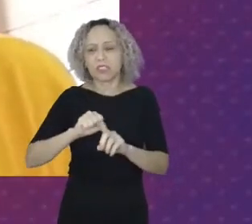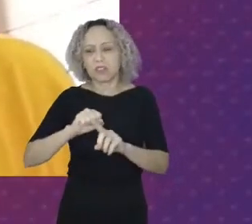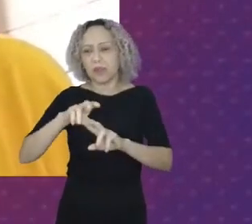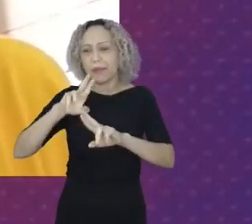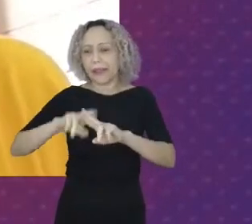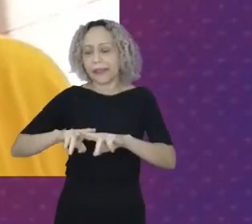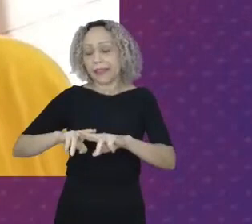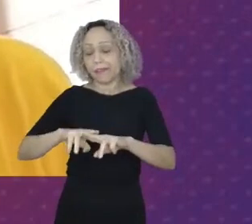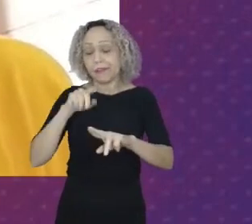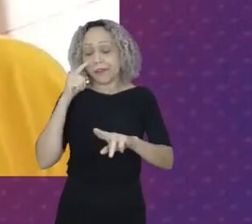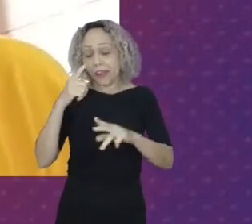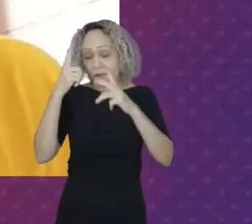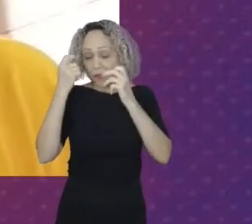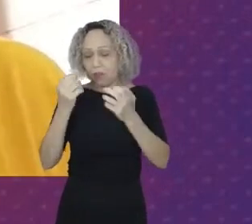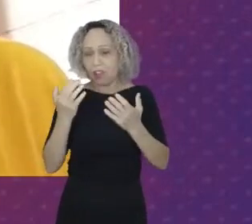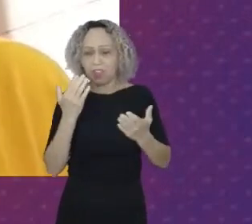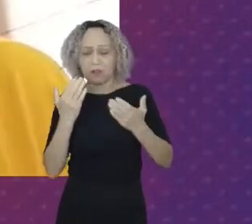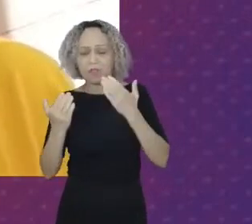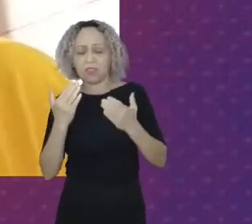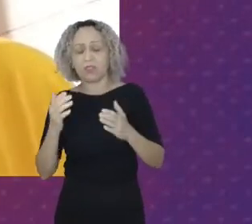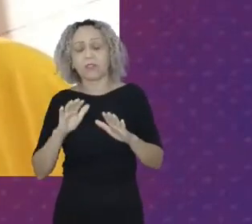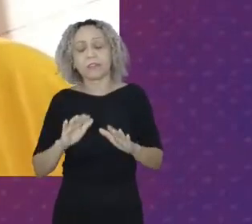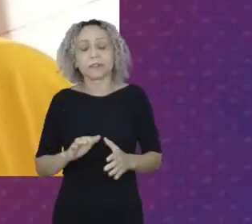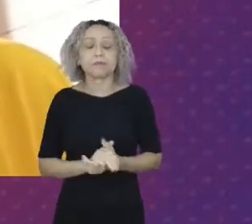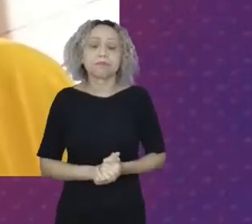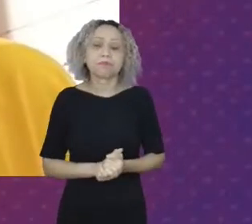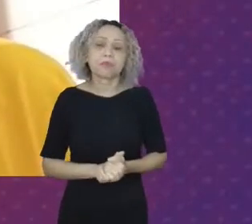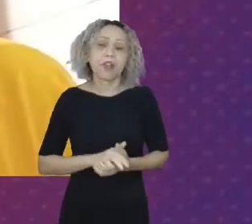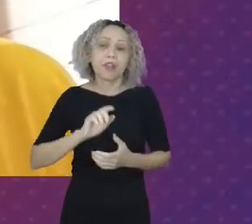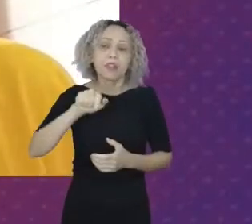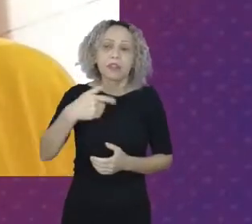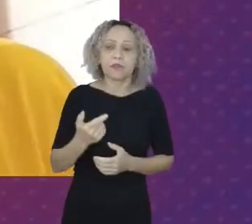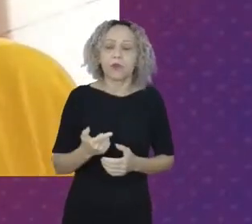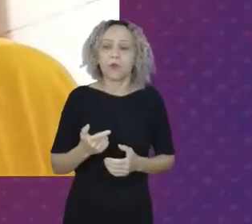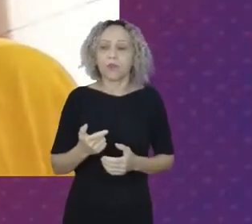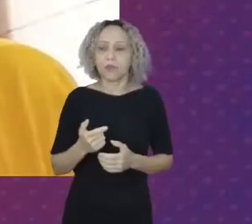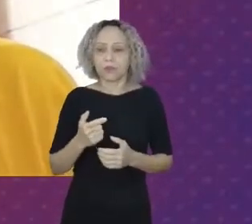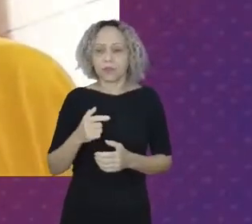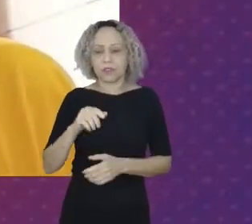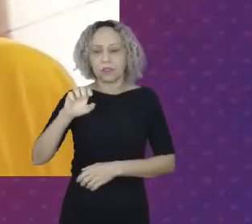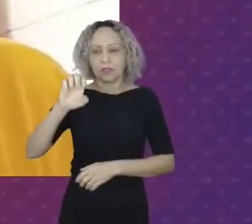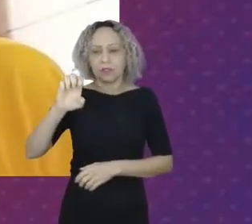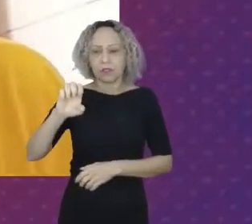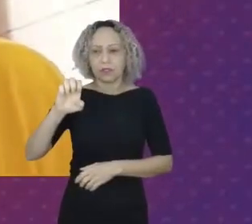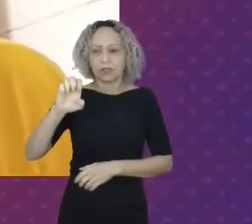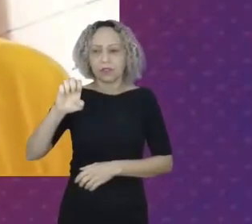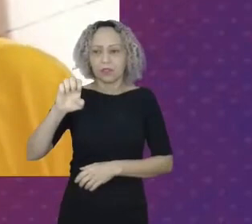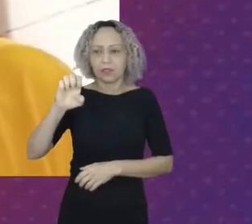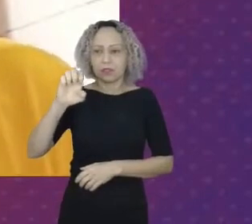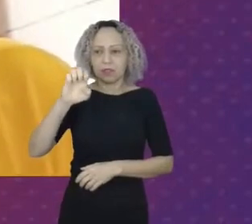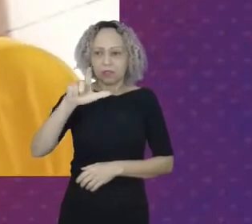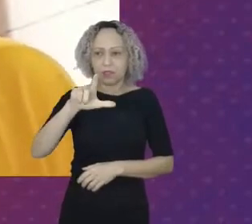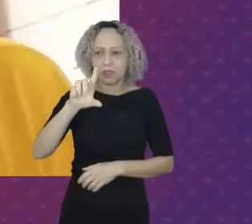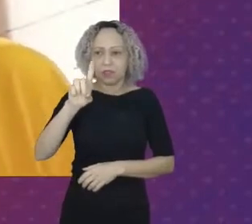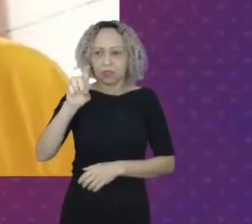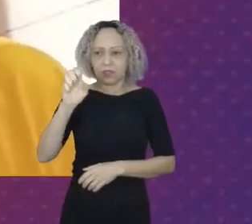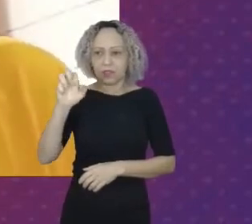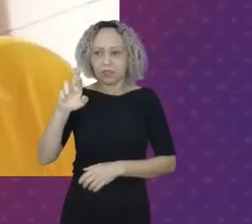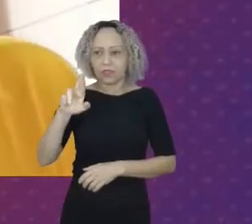depois disso, o arcebispo de Recife, né, de Olinda e Recife, Dom Helder Câmara, interferiu e conseguiu